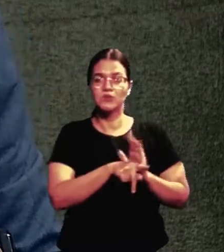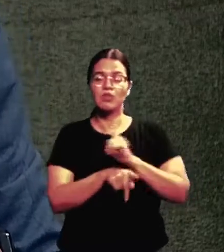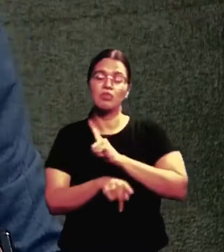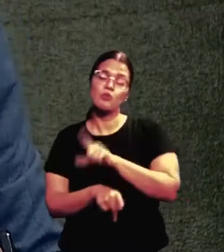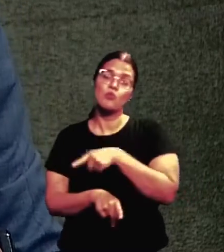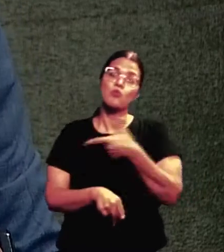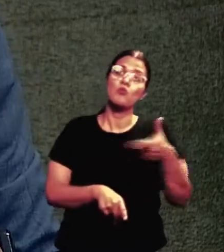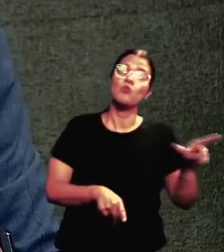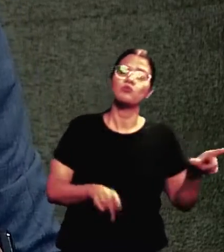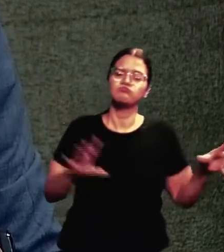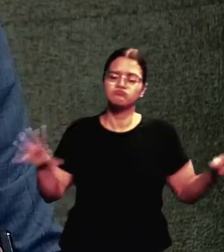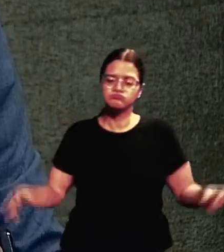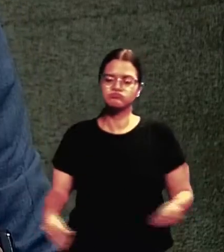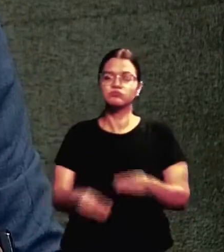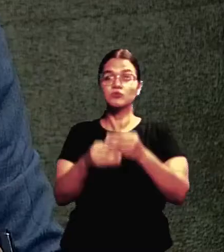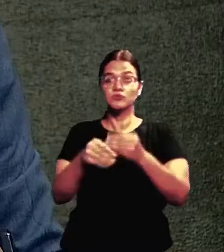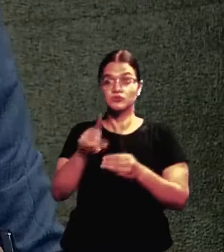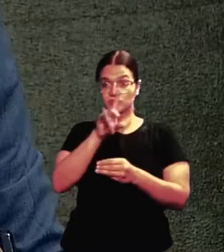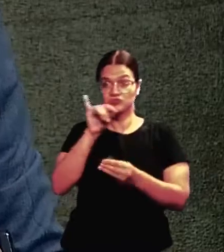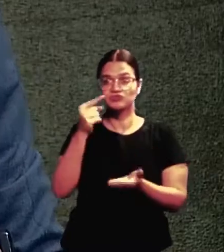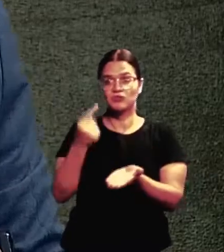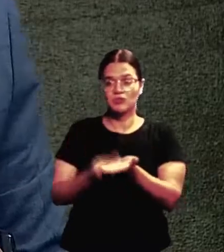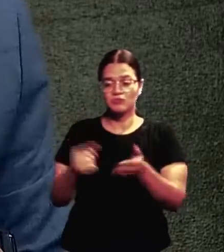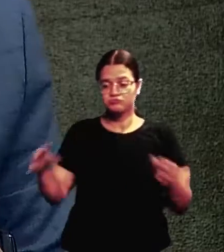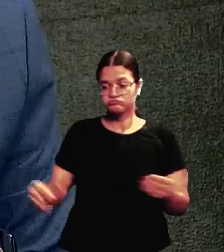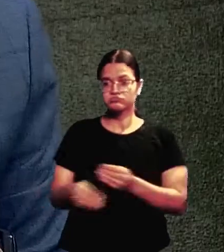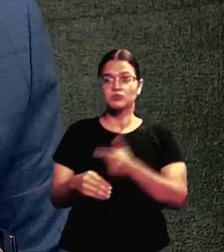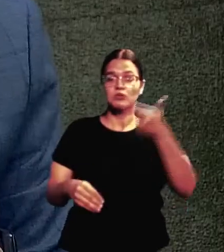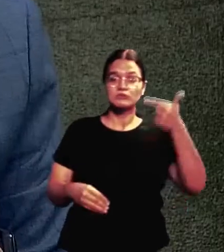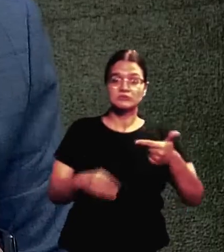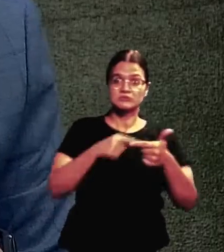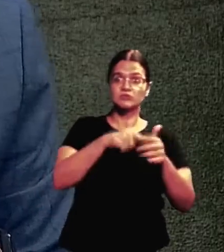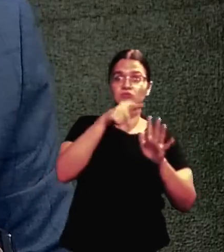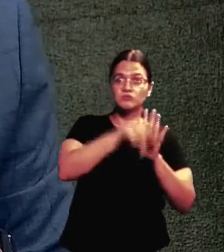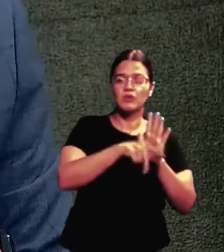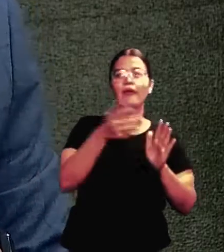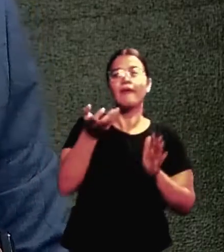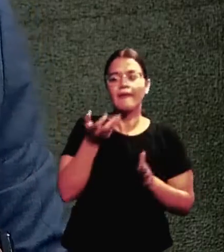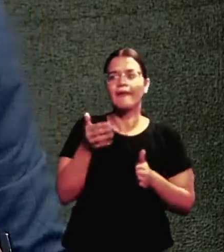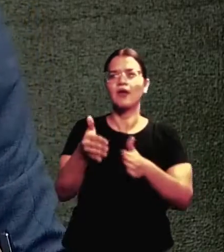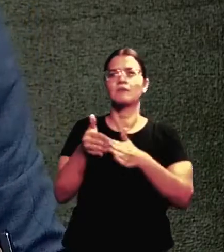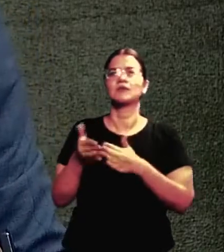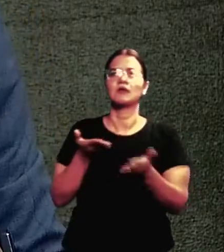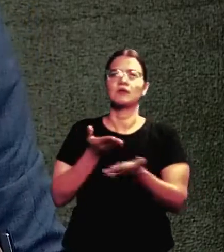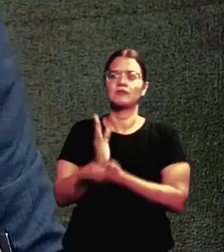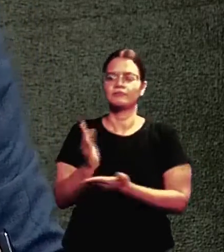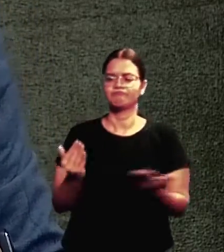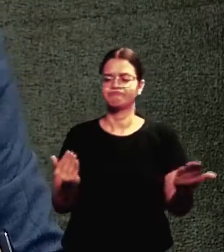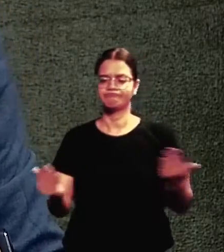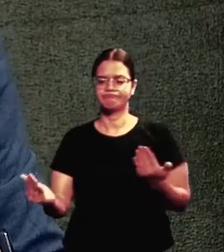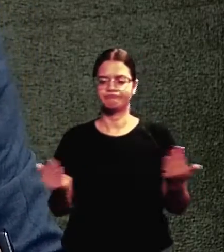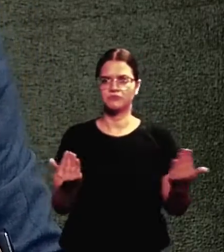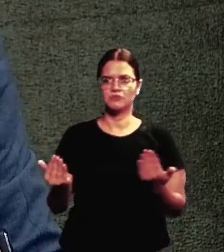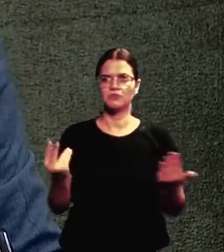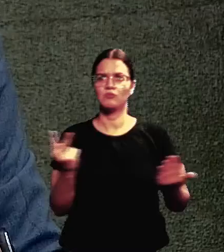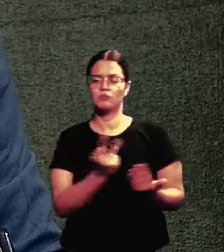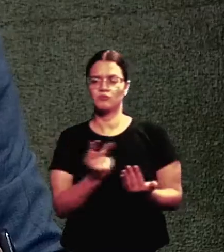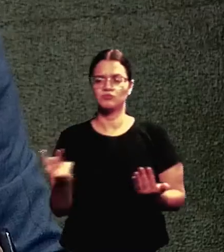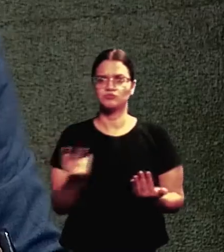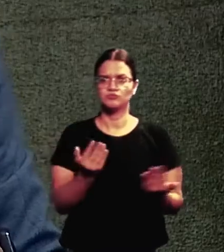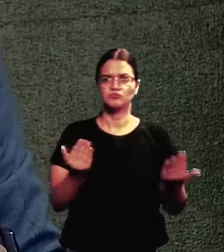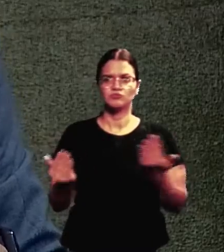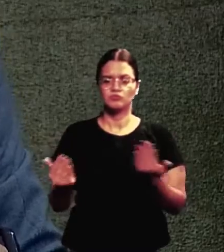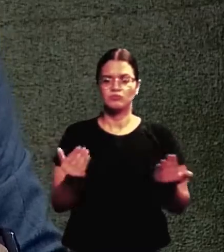e foi juntado no dia um segundo parecer pela aprovação do projeto. Como o único dos dois que estava